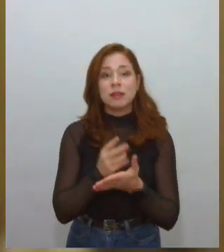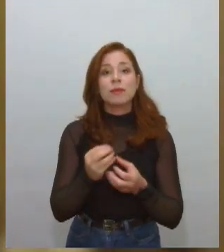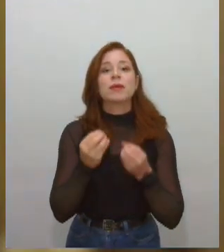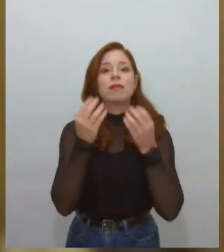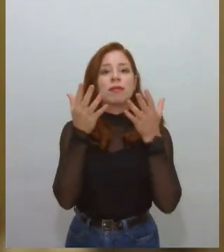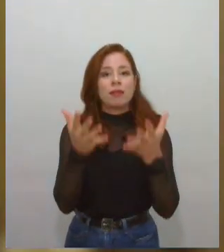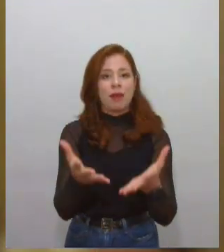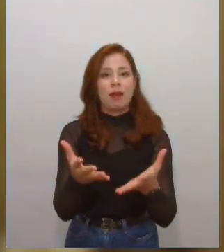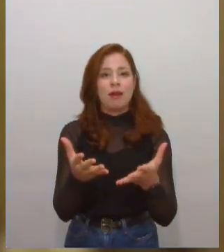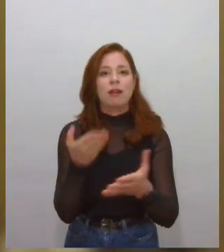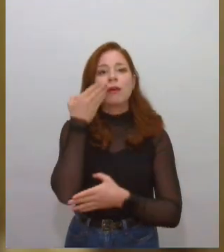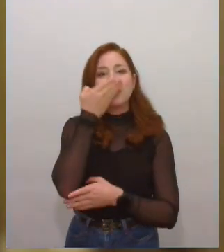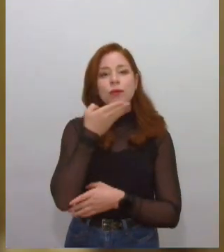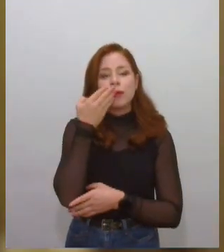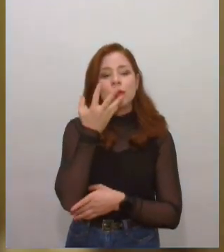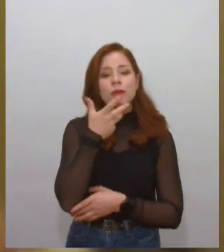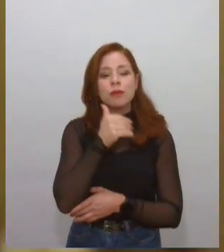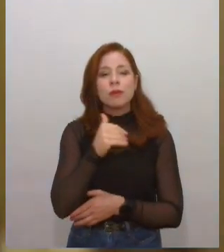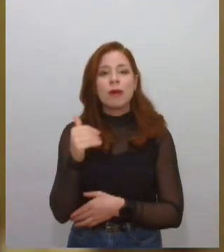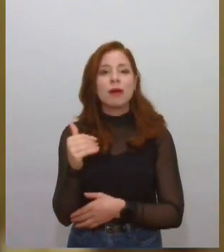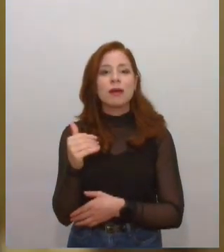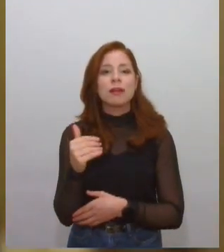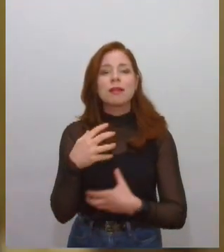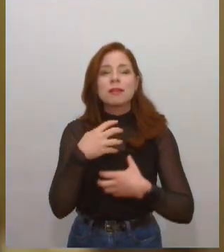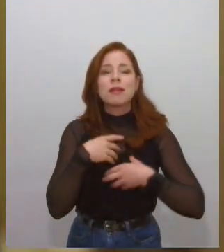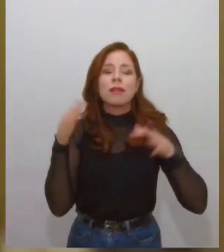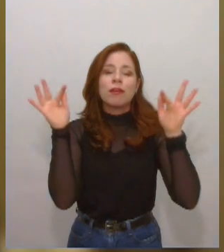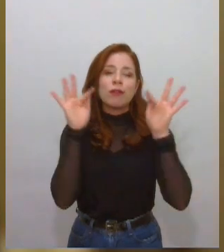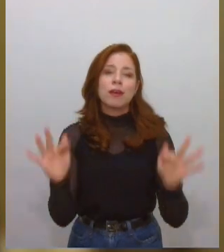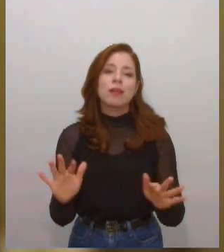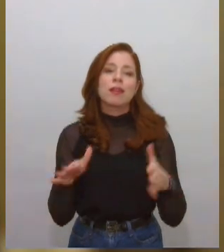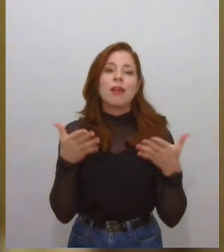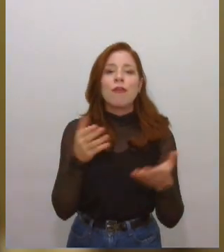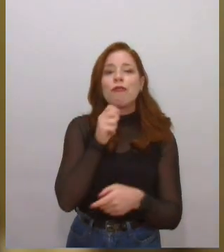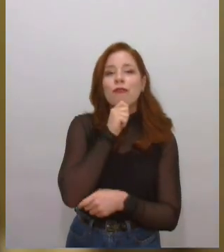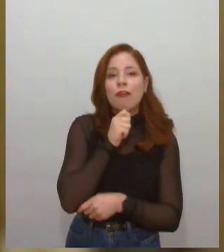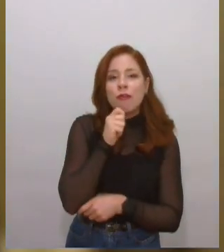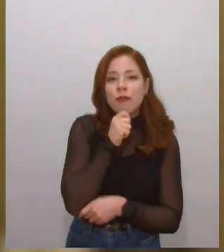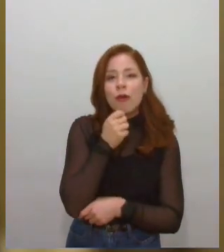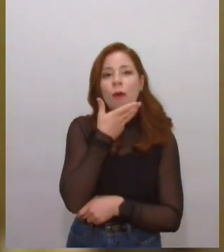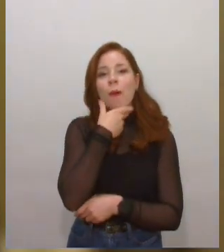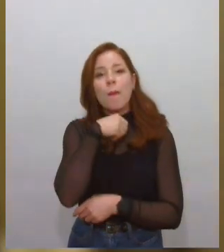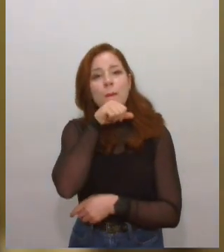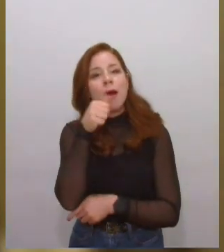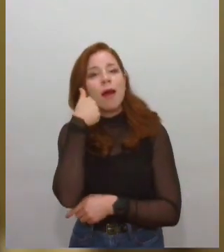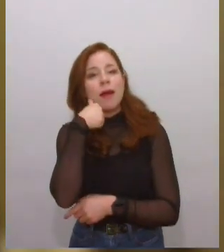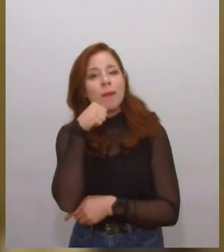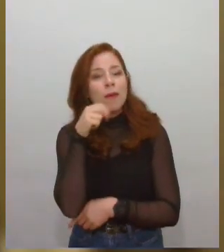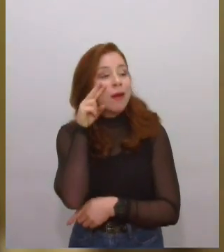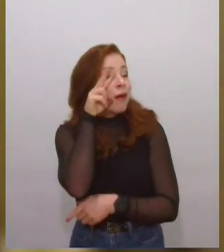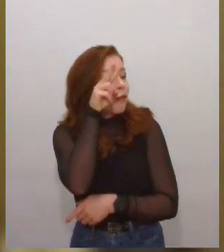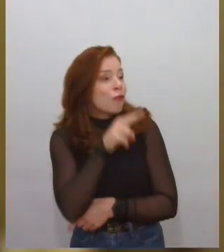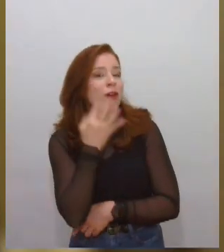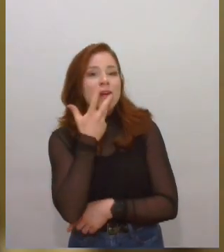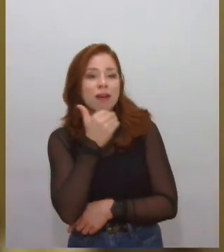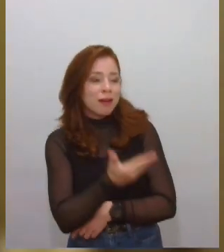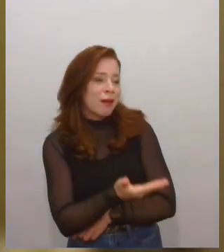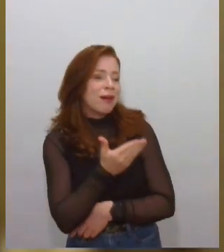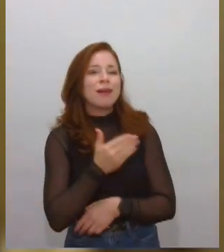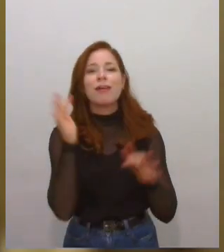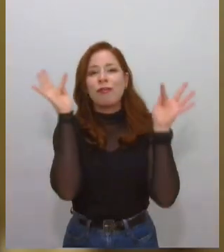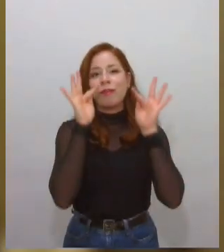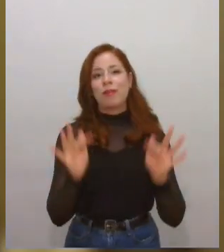criança vai deixá-lo feliz. Então, uhum, os avós, os pais querem ver as suas crianças felizes e acham que levar o alimento muito